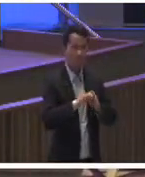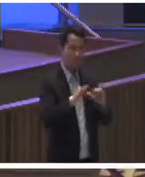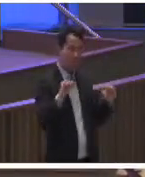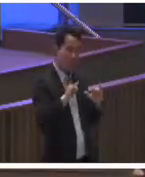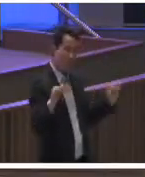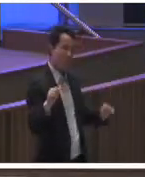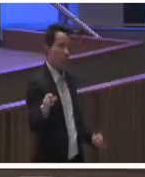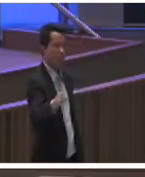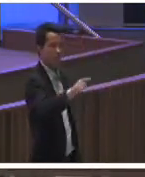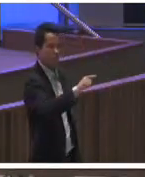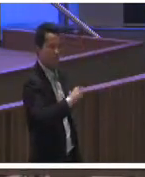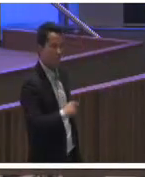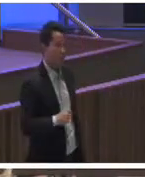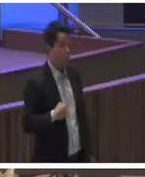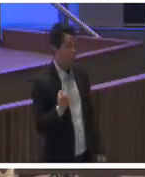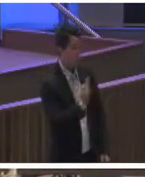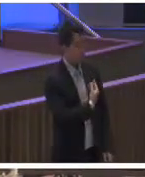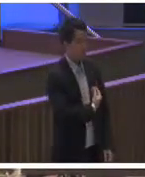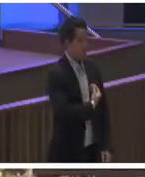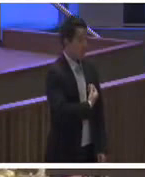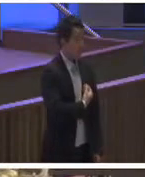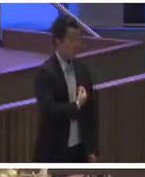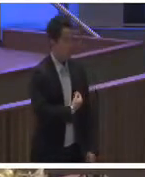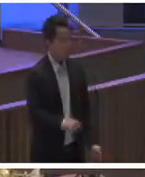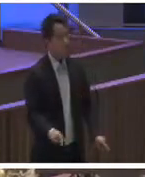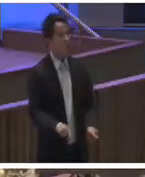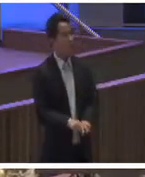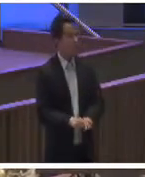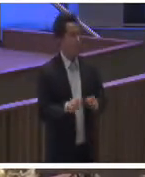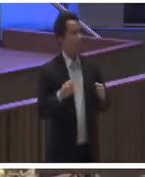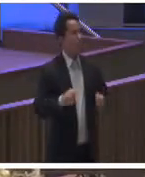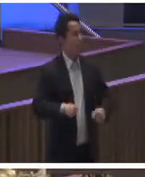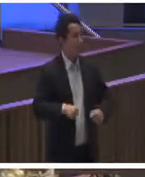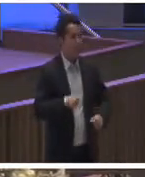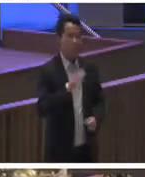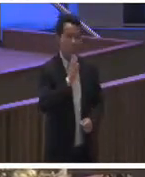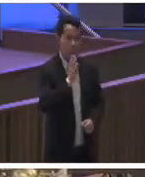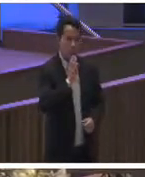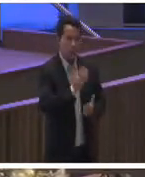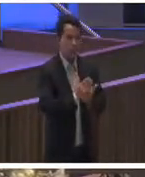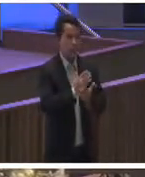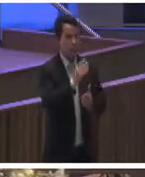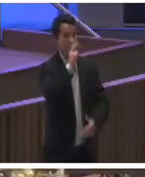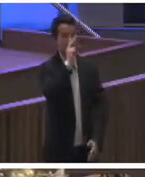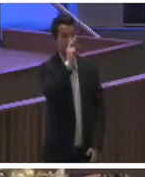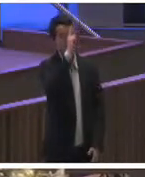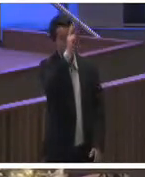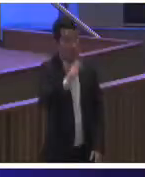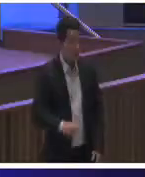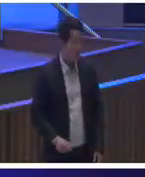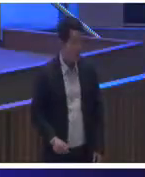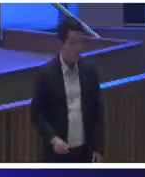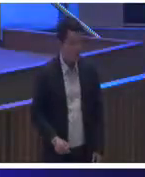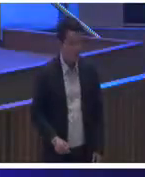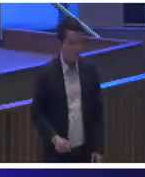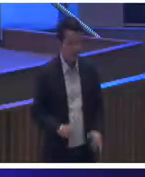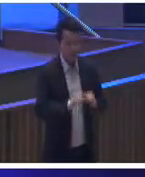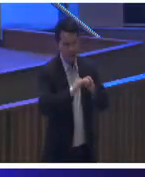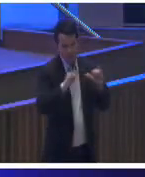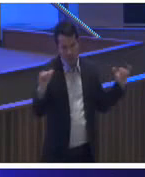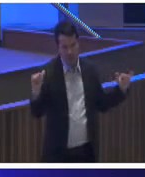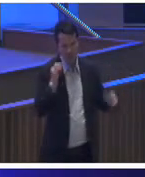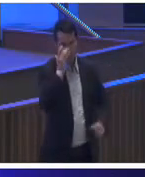armas de combate. Essas armas todas, elas são armas de combate. Eu não vou dizer para você que vai ser fácil